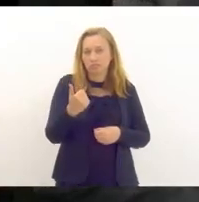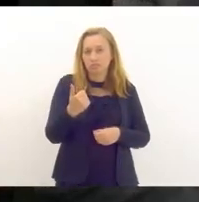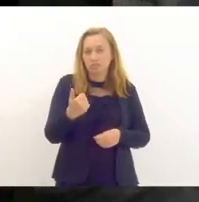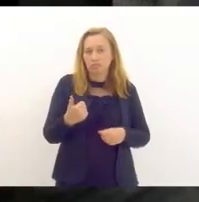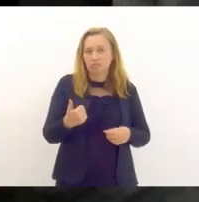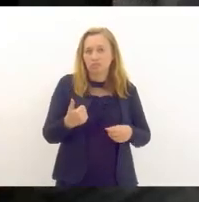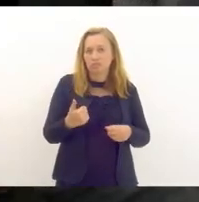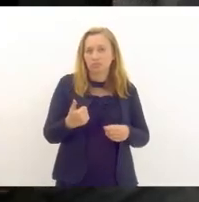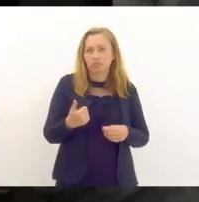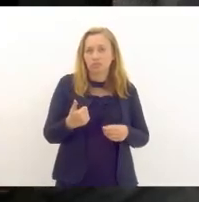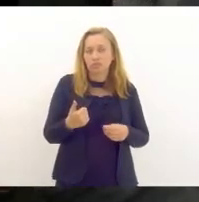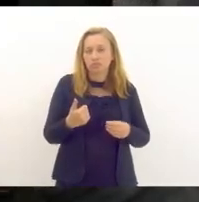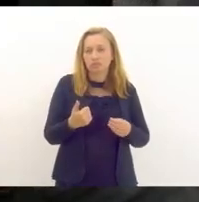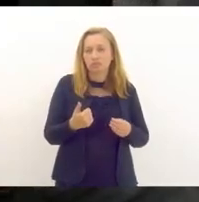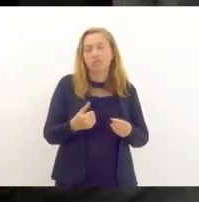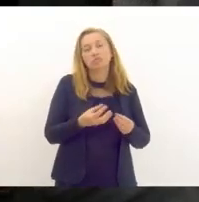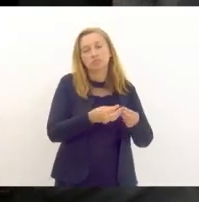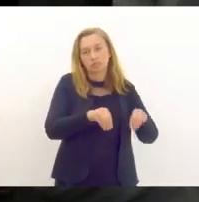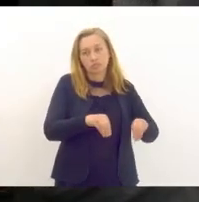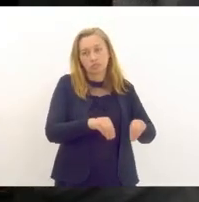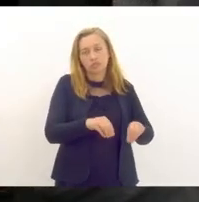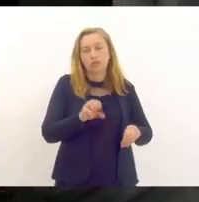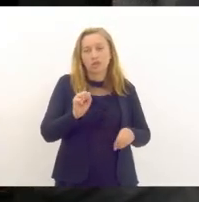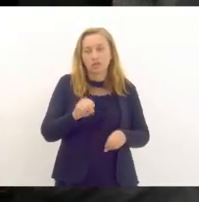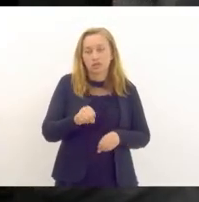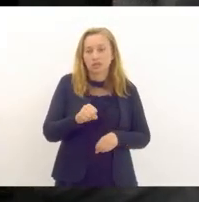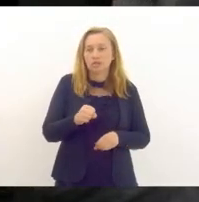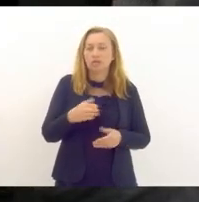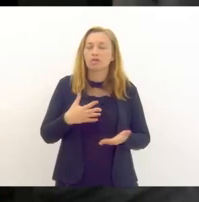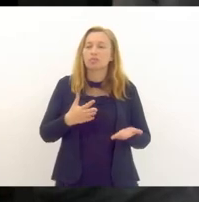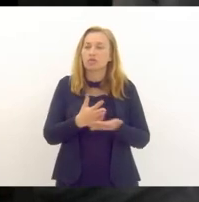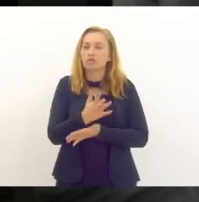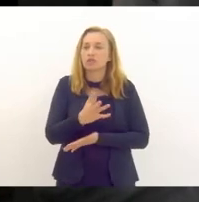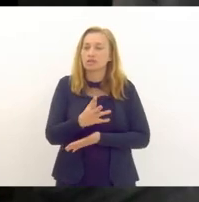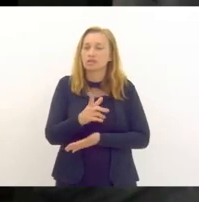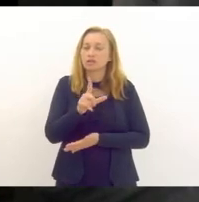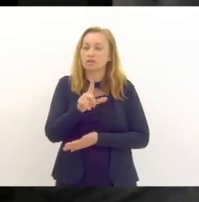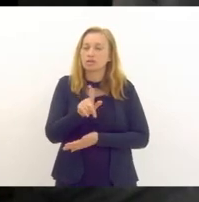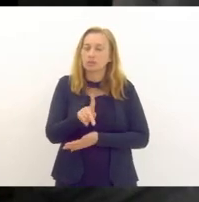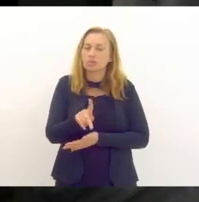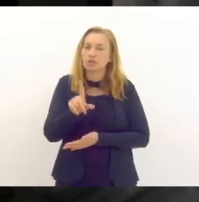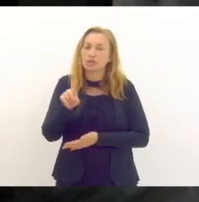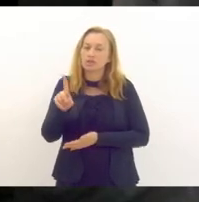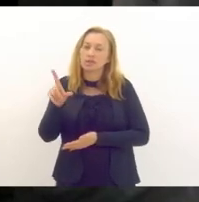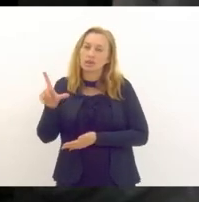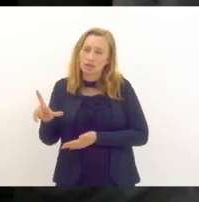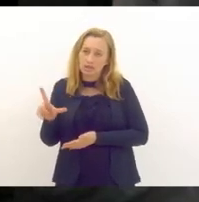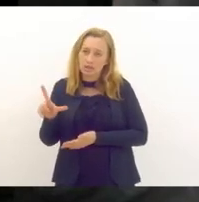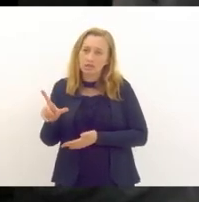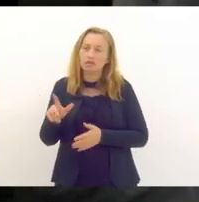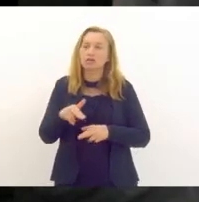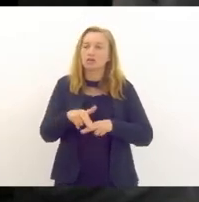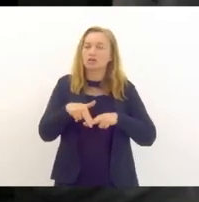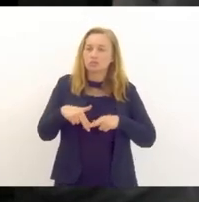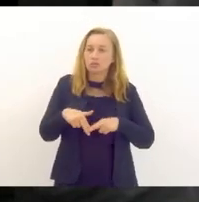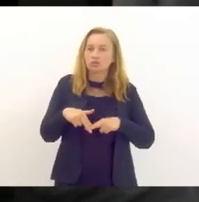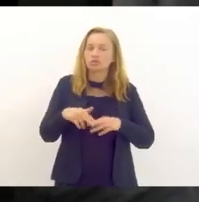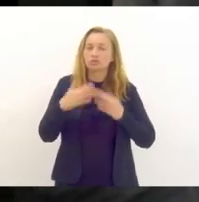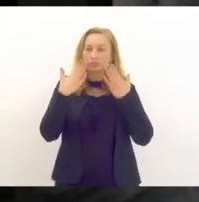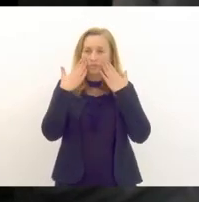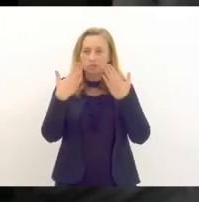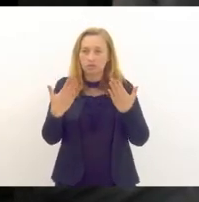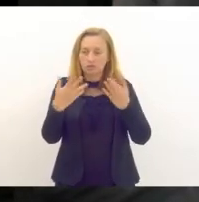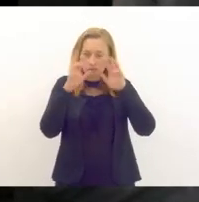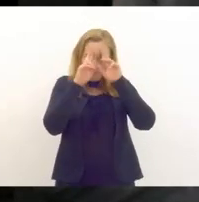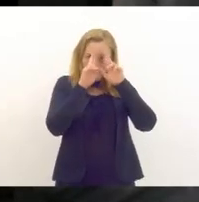de maneira imediata se há aprovação desse pdl em que pede todas as razões apresentadas no que se refere ao